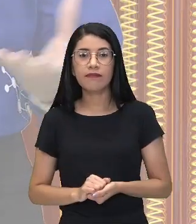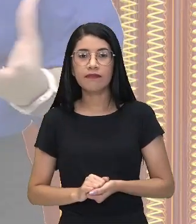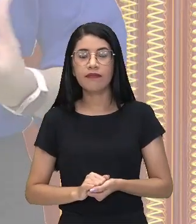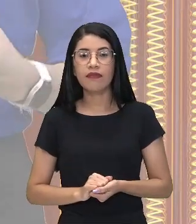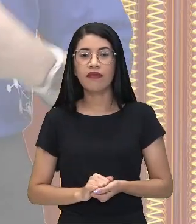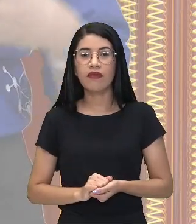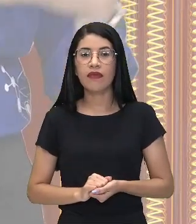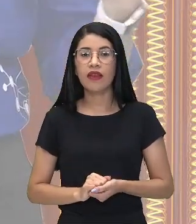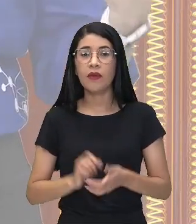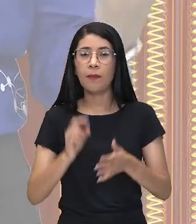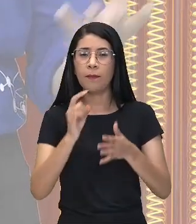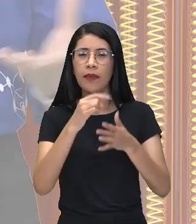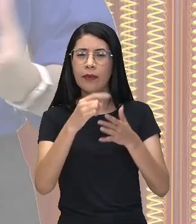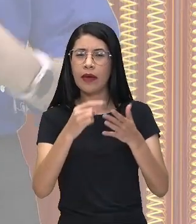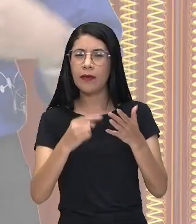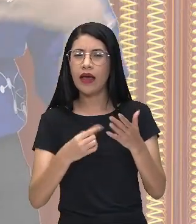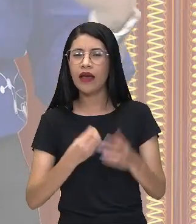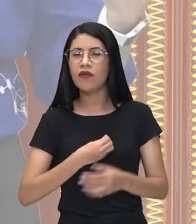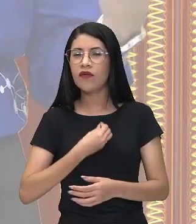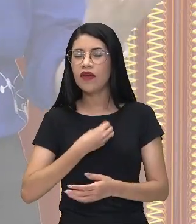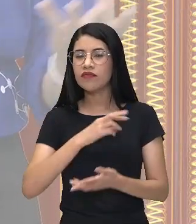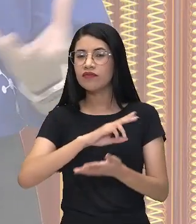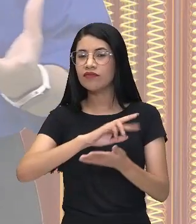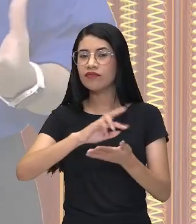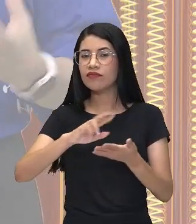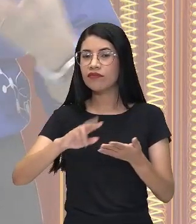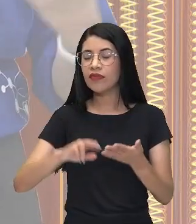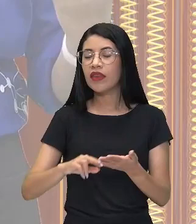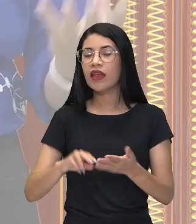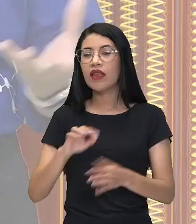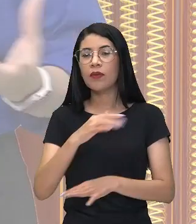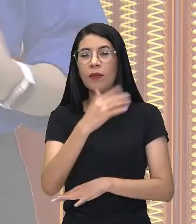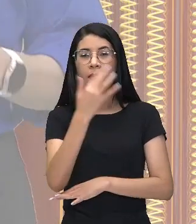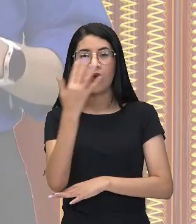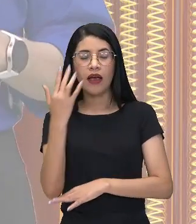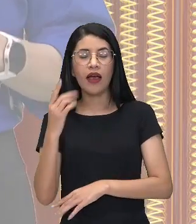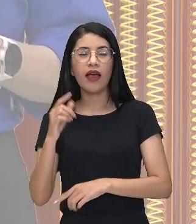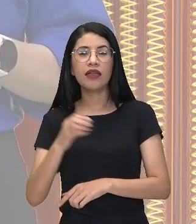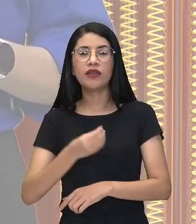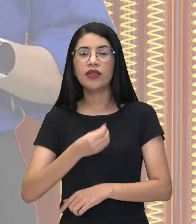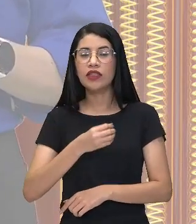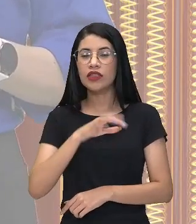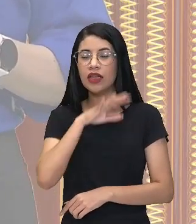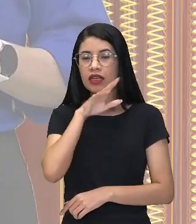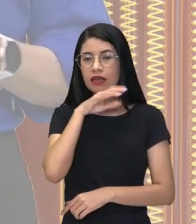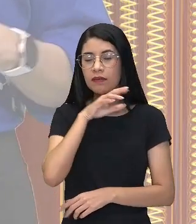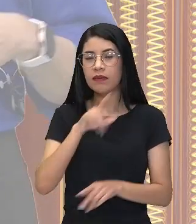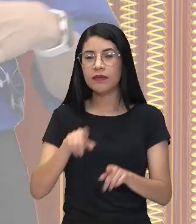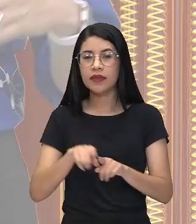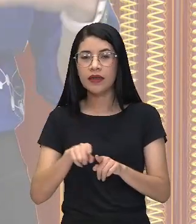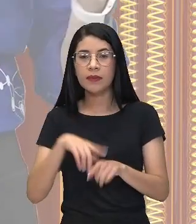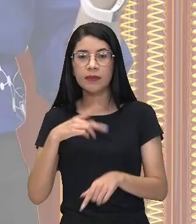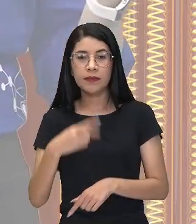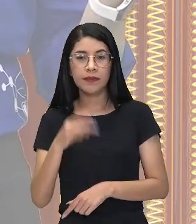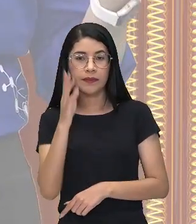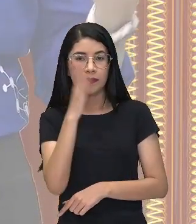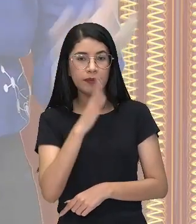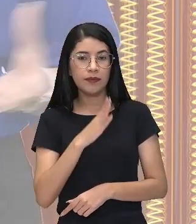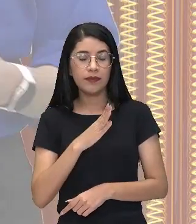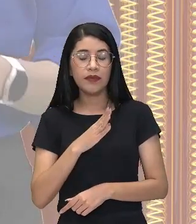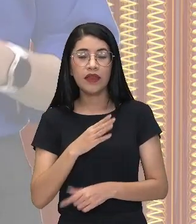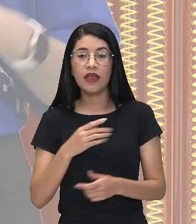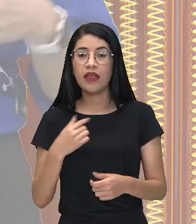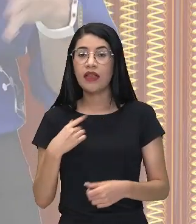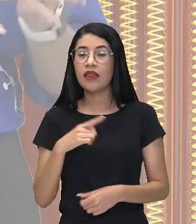essa diversidade de vegetação, toda essa diversidade biológica do nosso país,